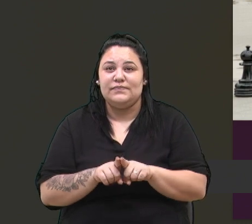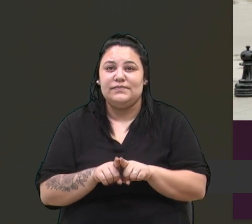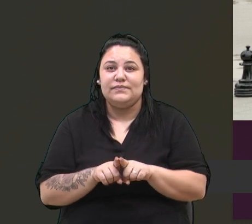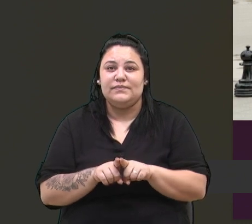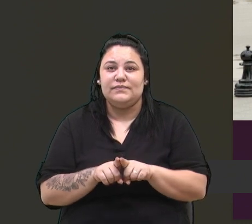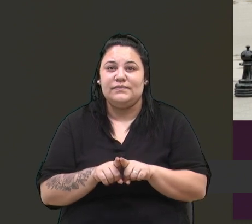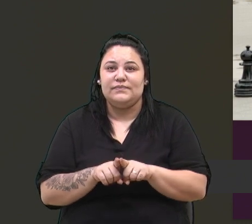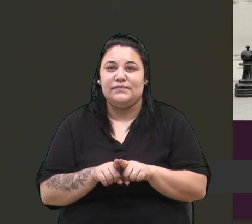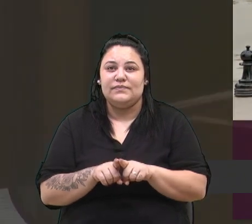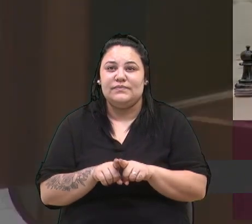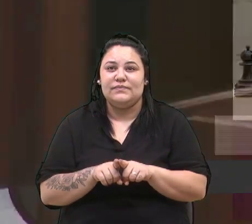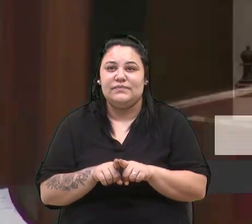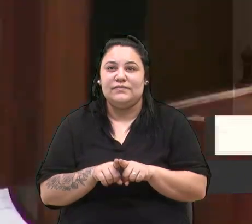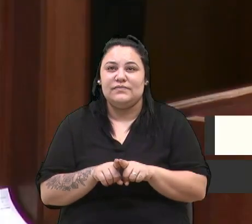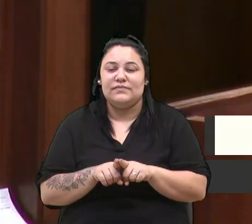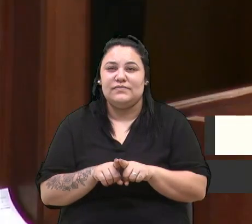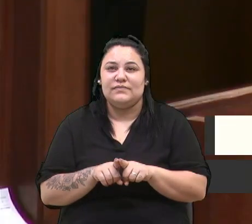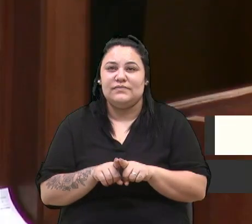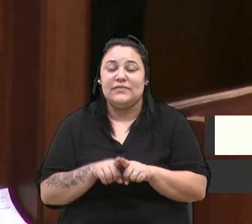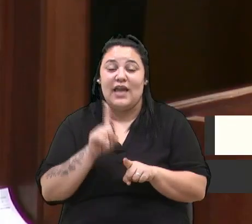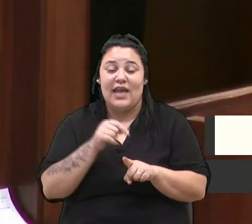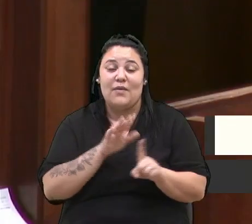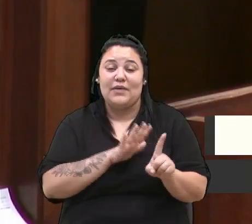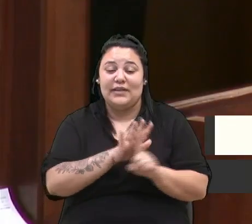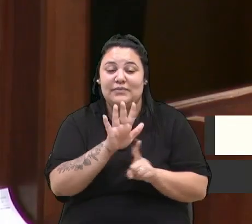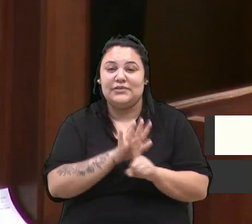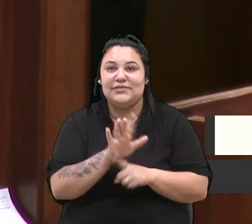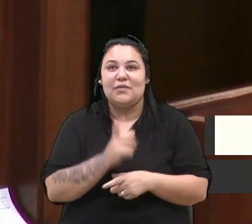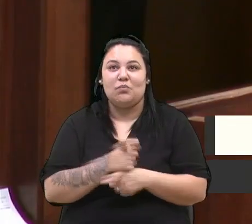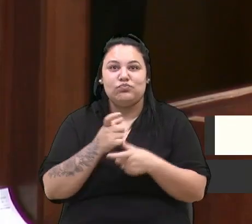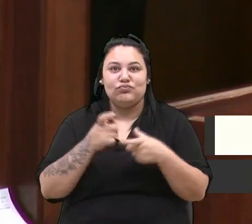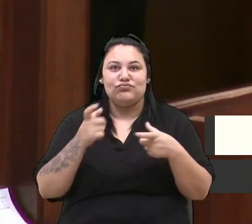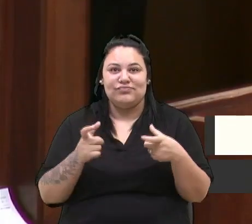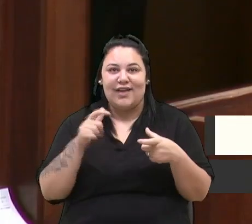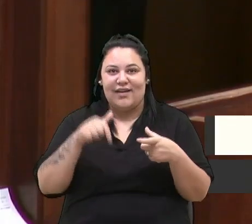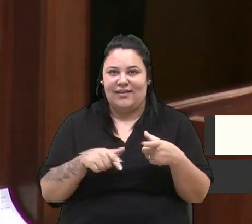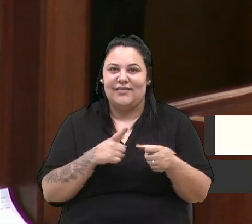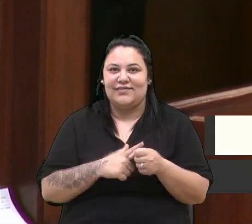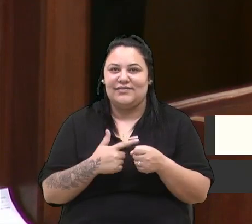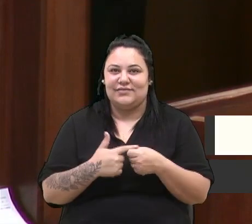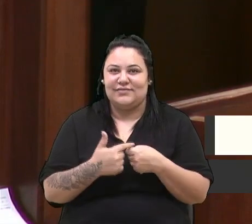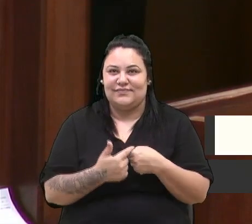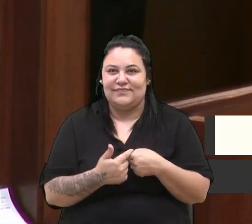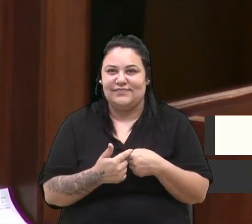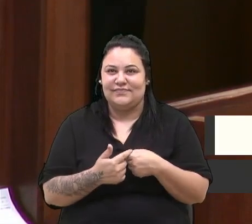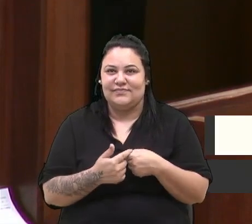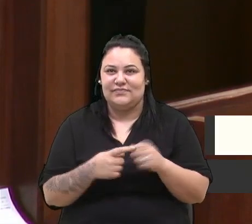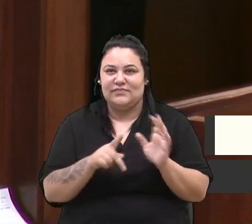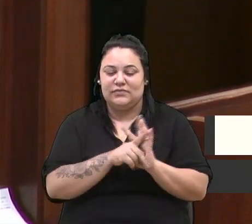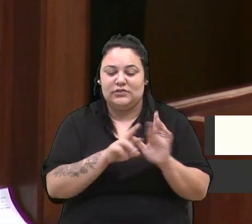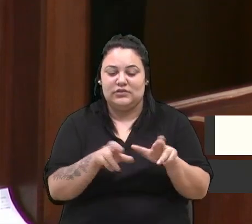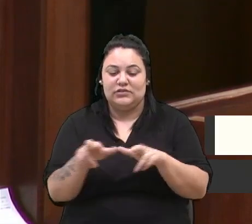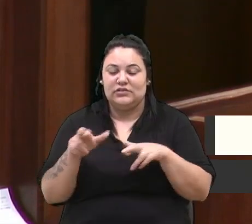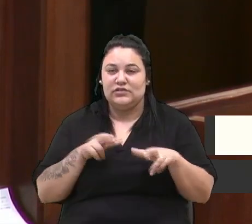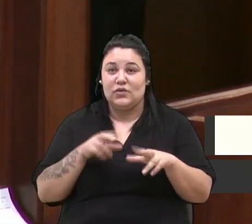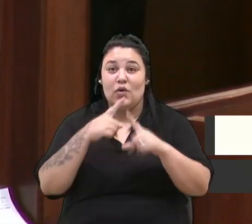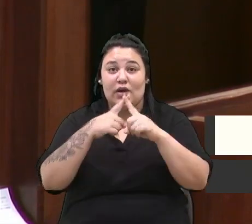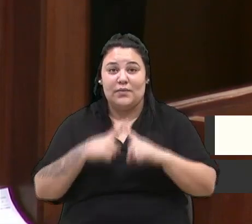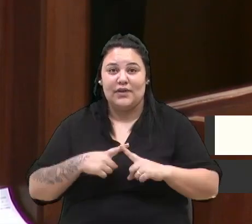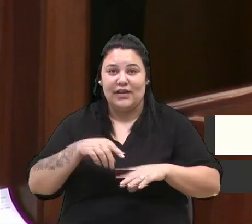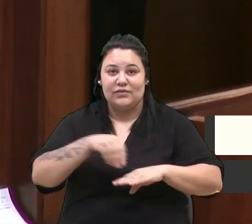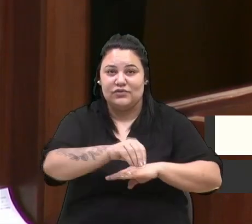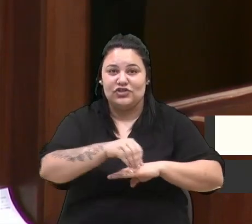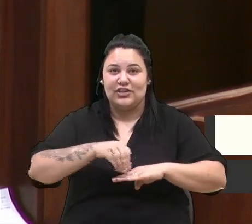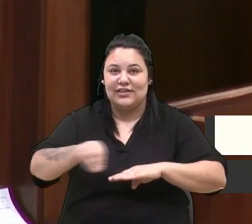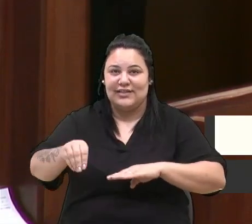é um esporte, uma demanda crescente na nossa cidade e na nossa região. Os campeonatos de xadrez,